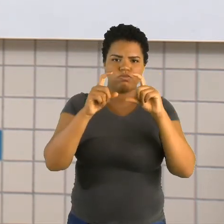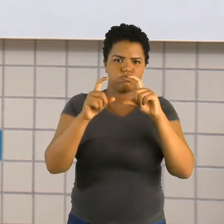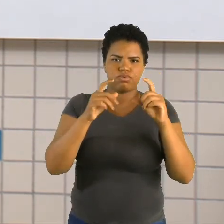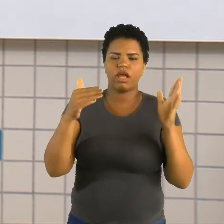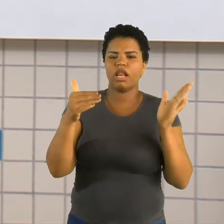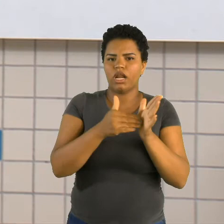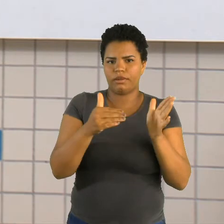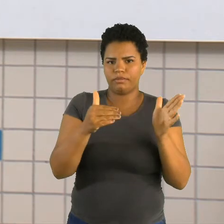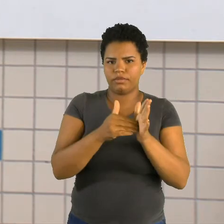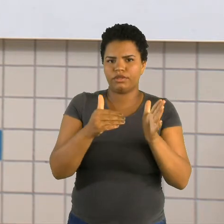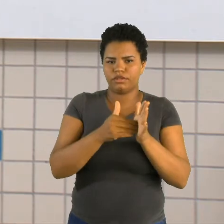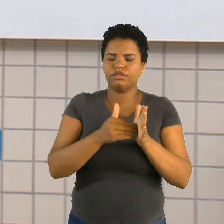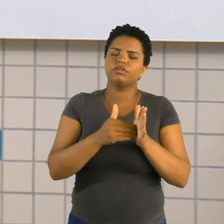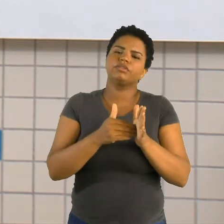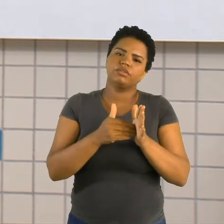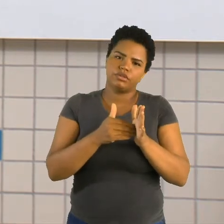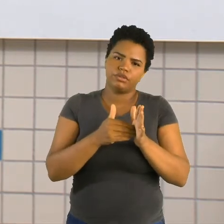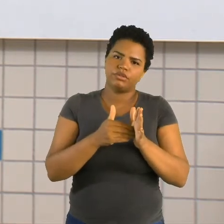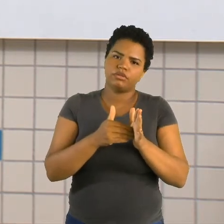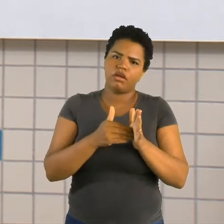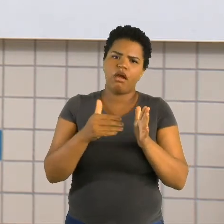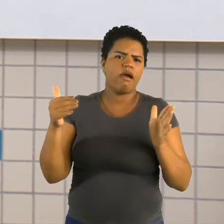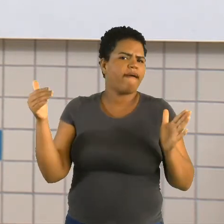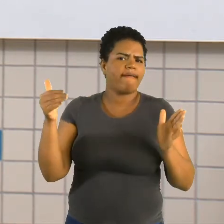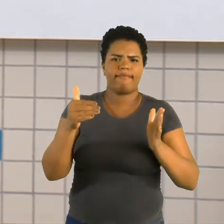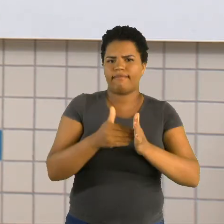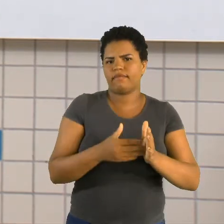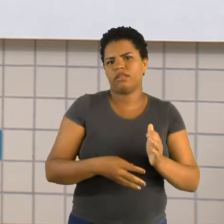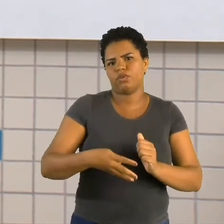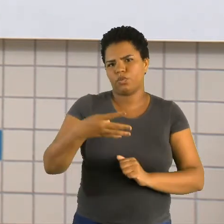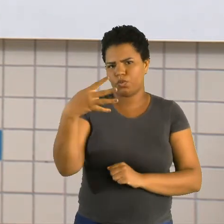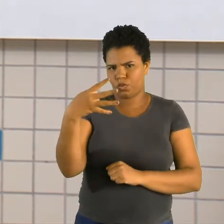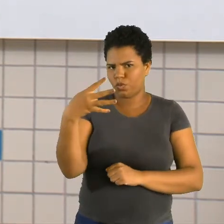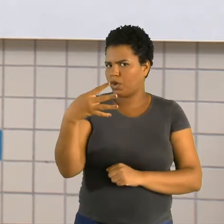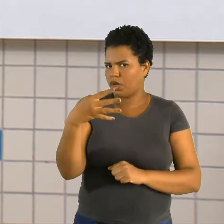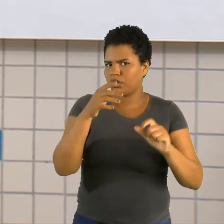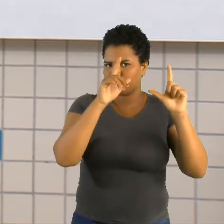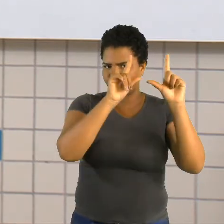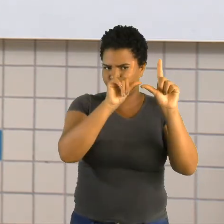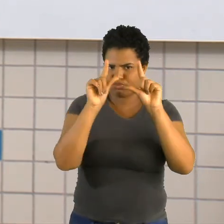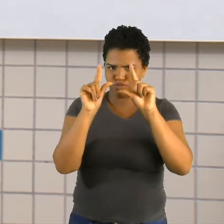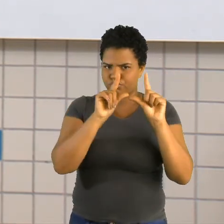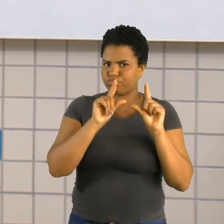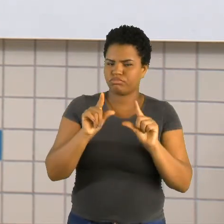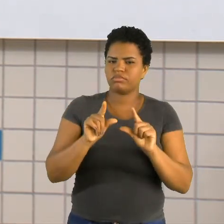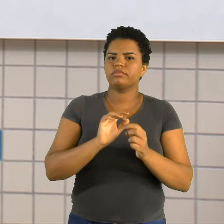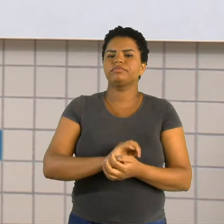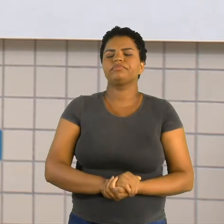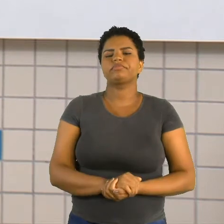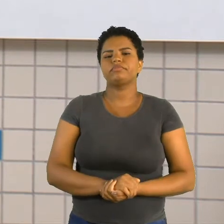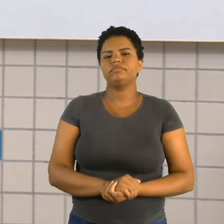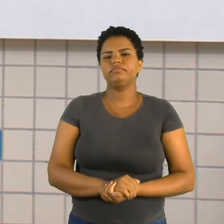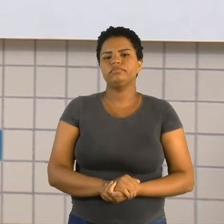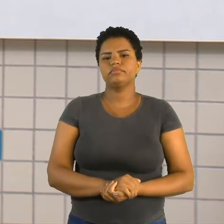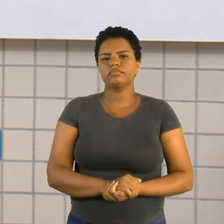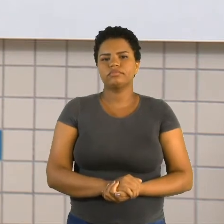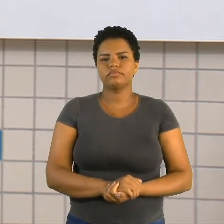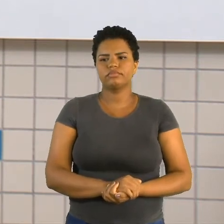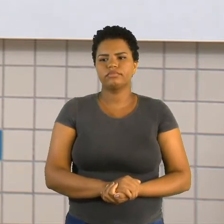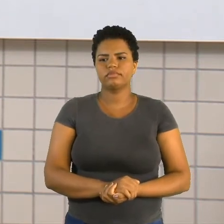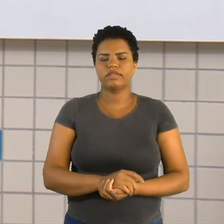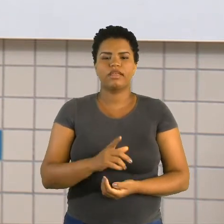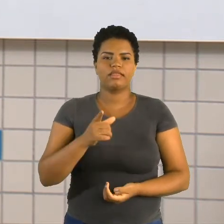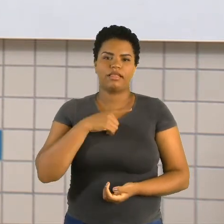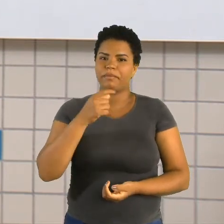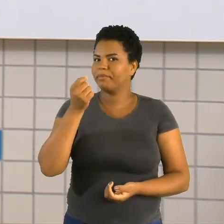limitados, no máximo 4 quadrinhos. Vimos que ela tem um fundo